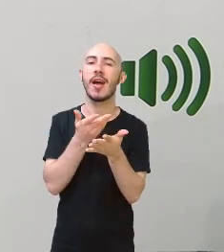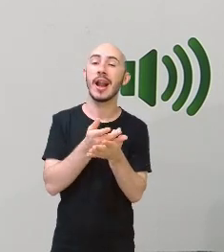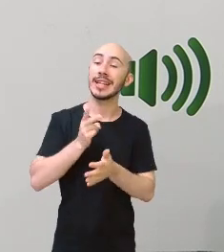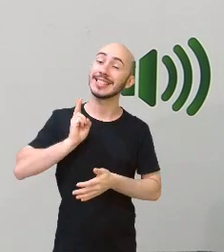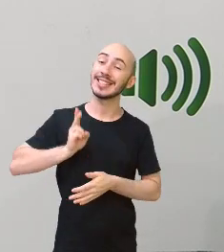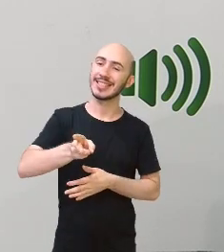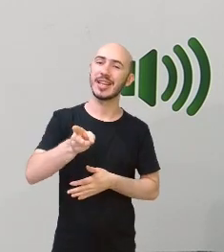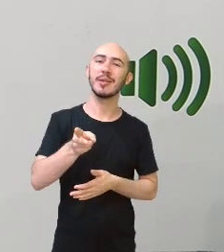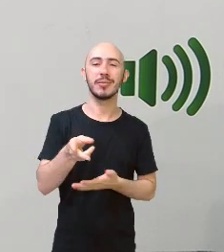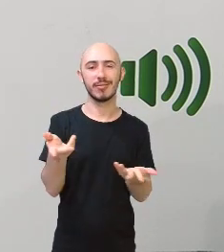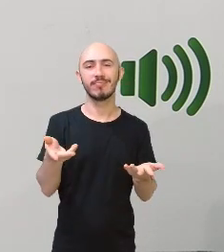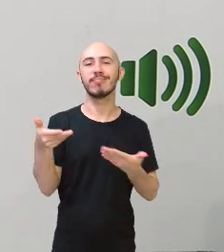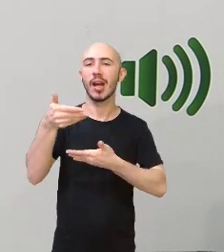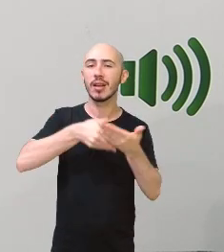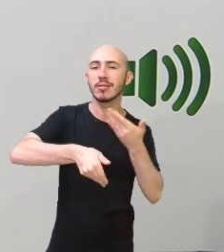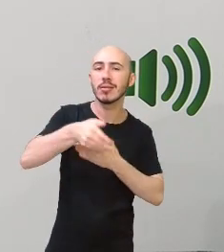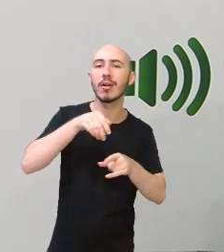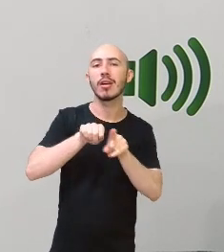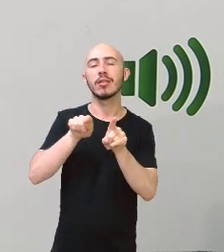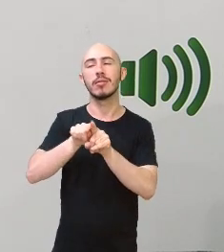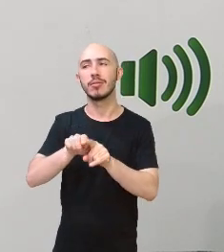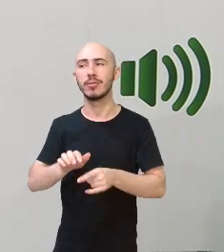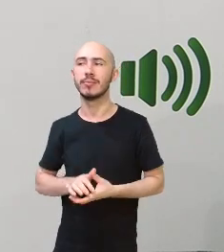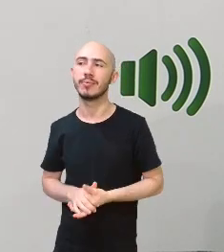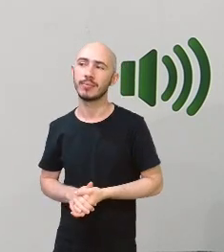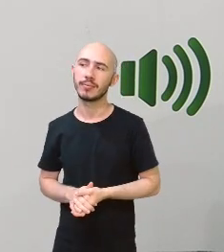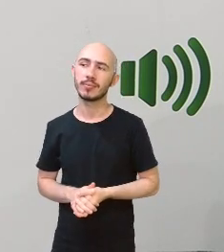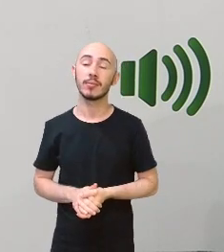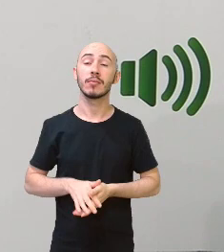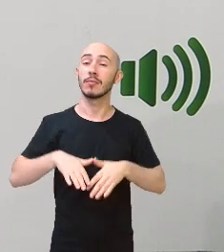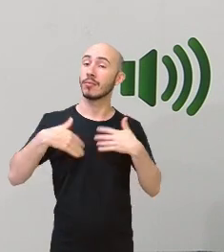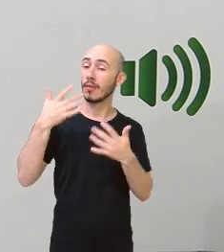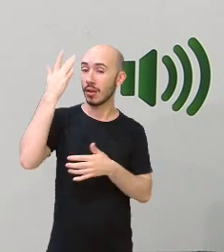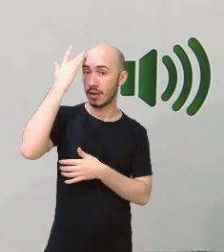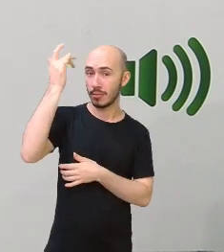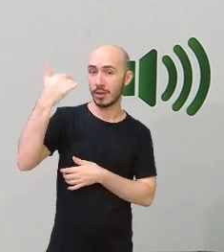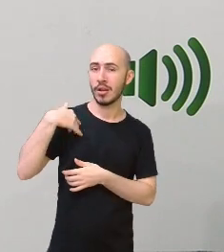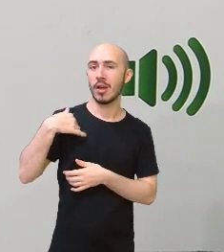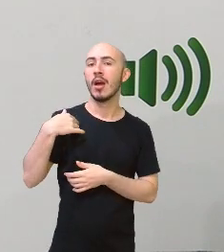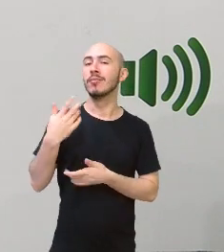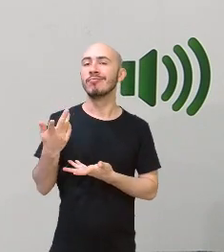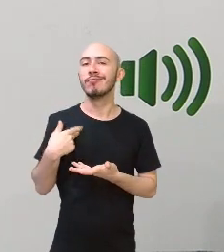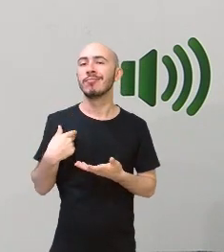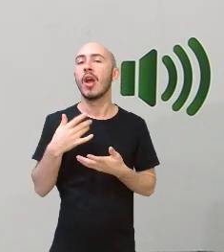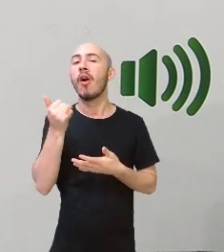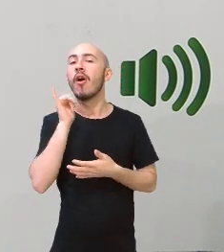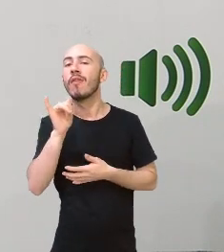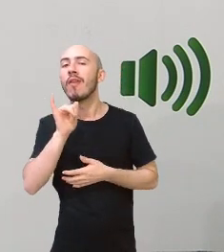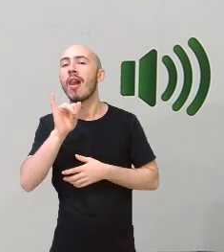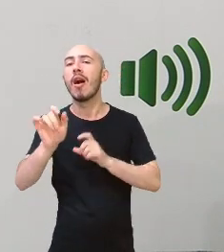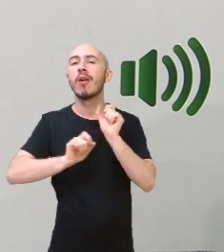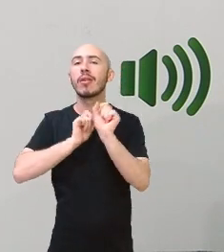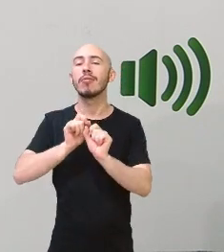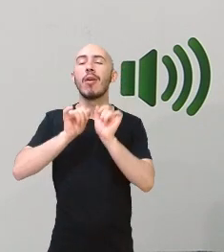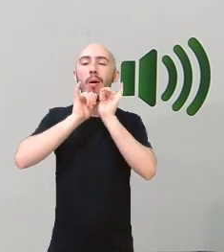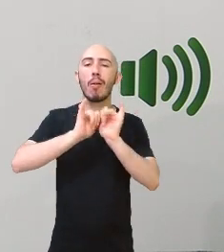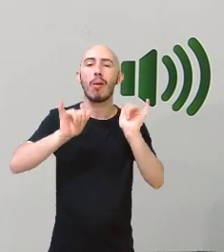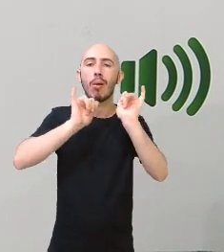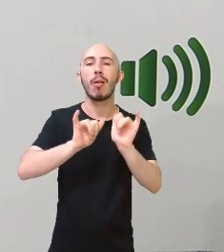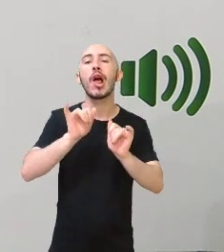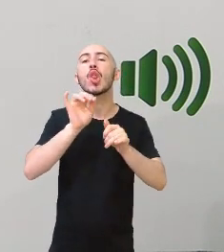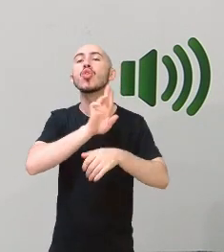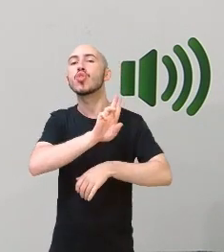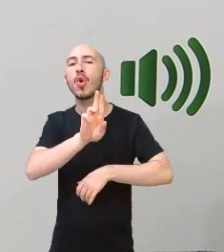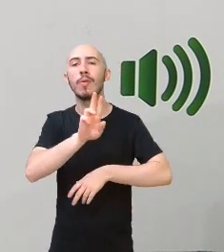aí presente, que está participando, né? Amanhã eu vou dizer o nome de cada pessoa que está aí, que deu o like,